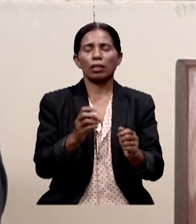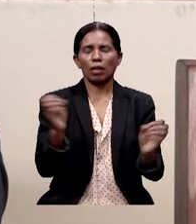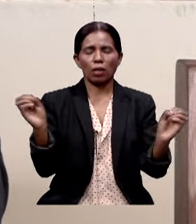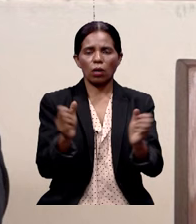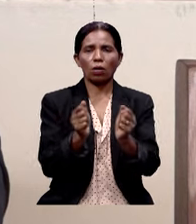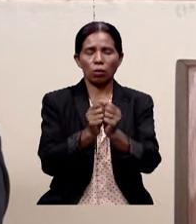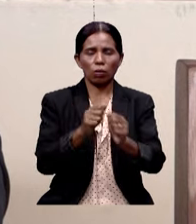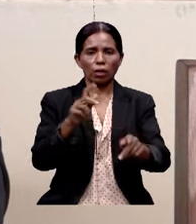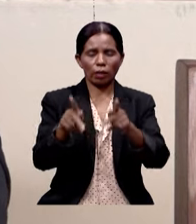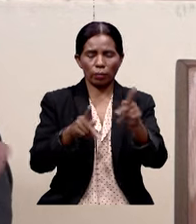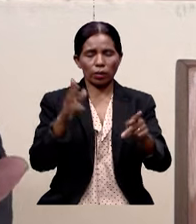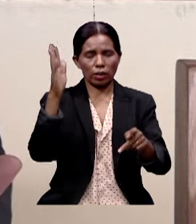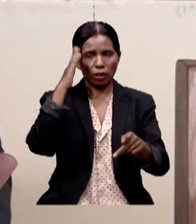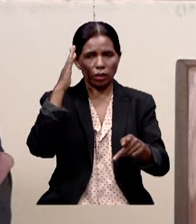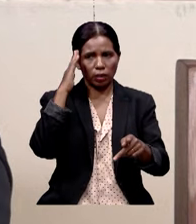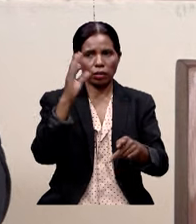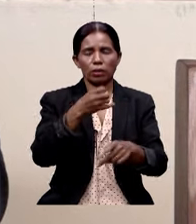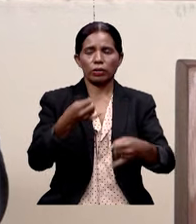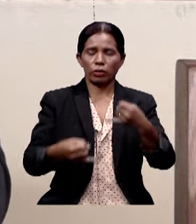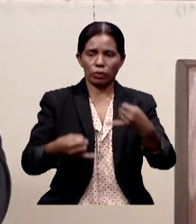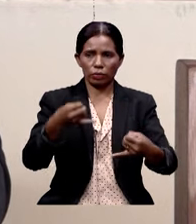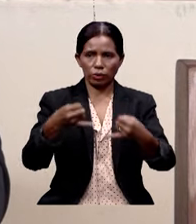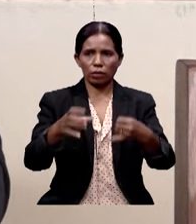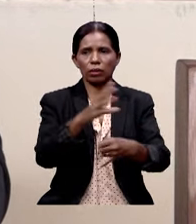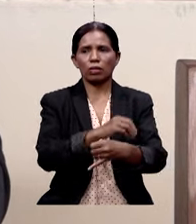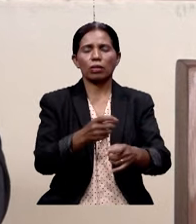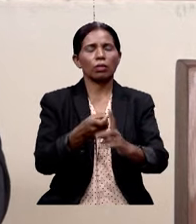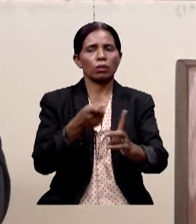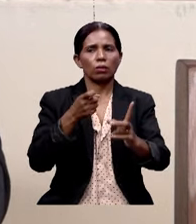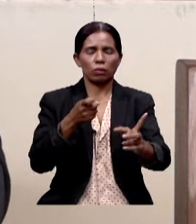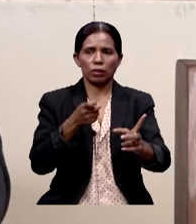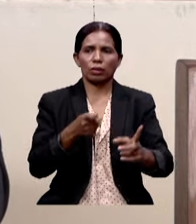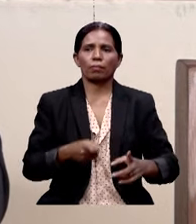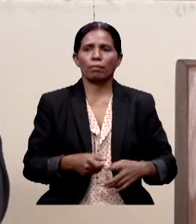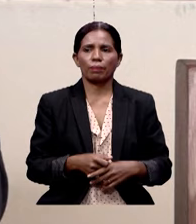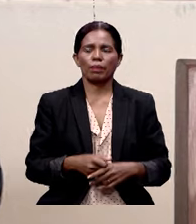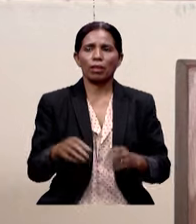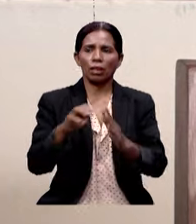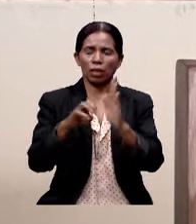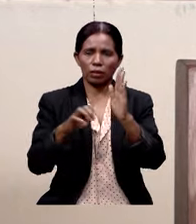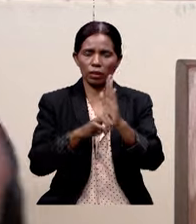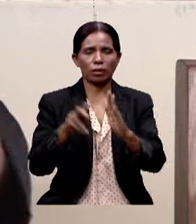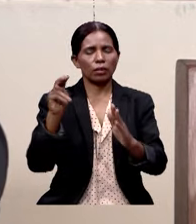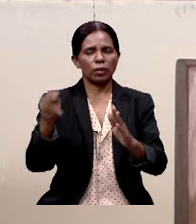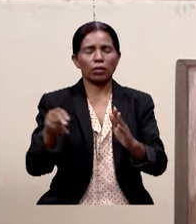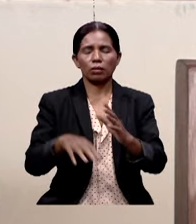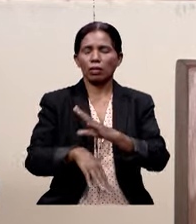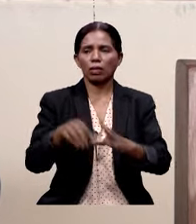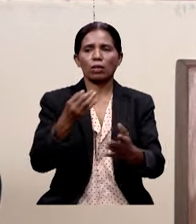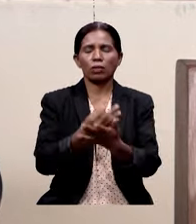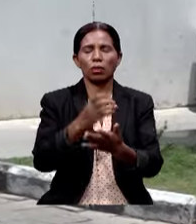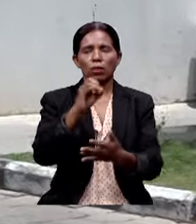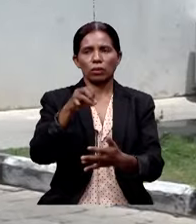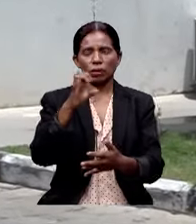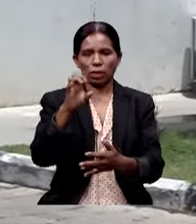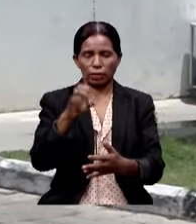consciência be, jurídica e não mais consciência ida be Estado ninha, né? Atu hasai osa um orçamento geral do